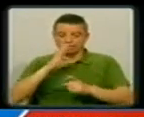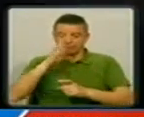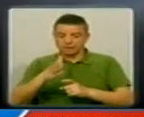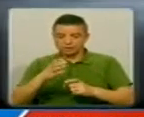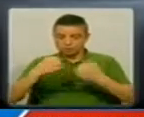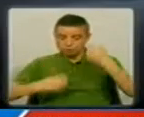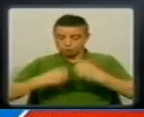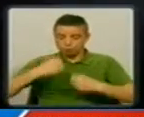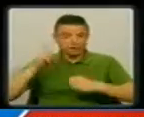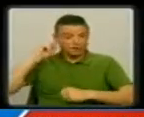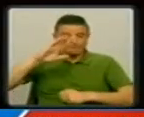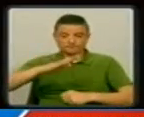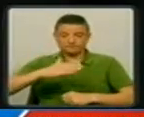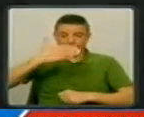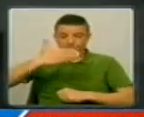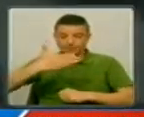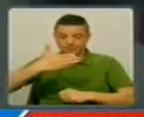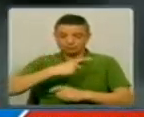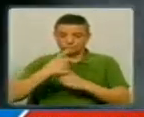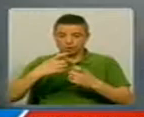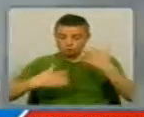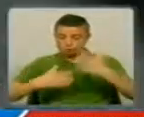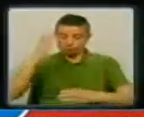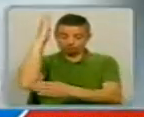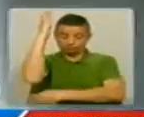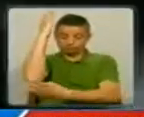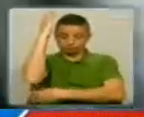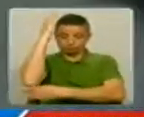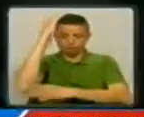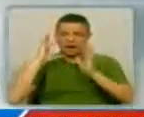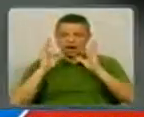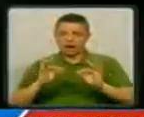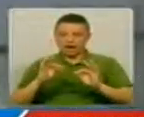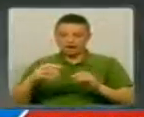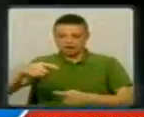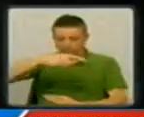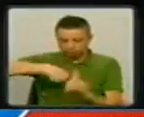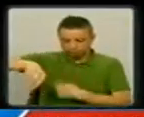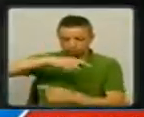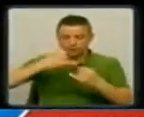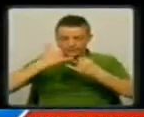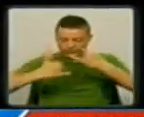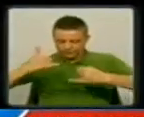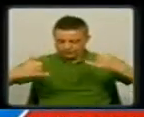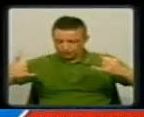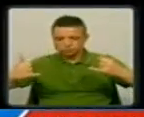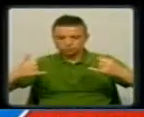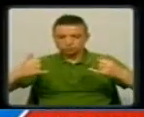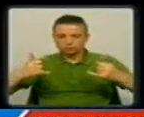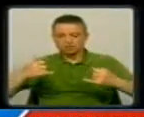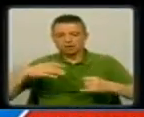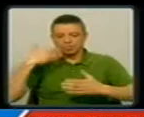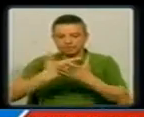motor principal às avessas, porque o motor do vai-vem está repleto de circuitos e de fios que tentam